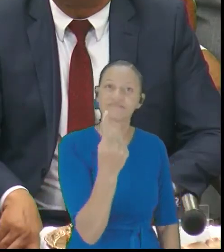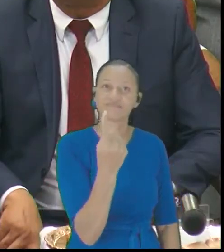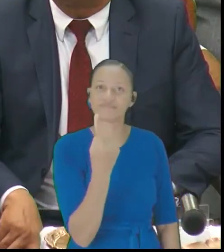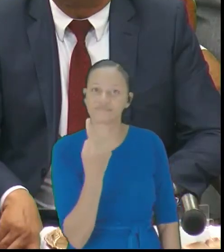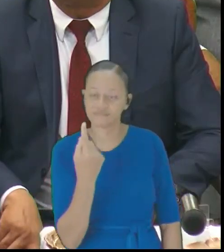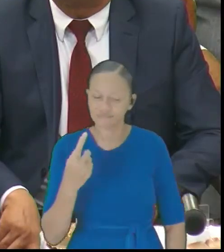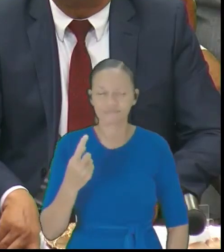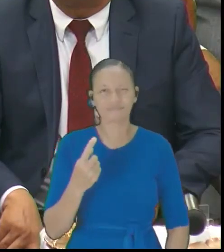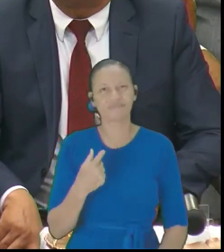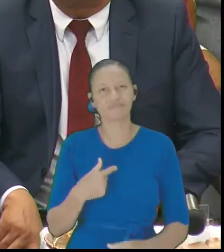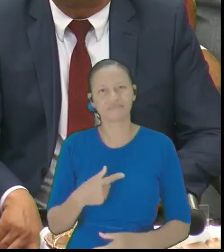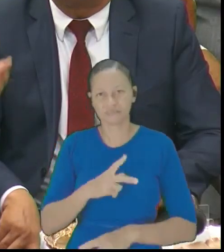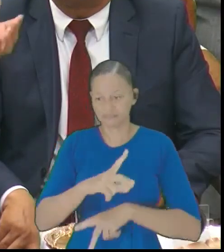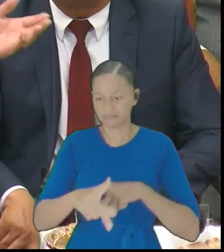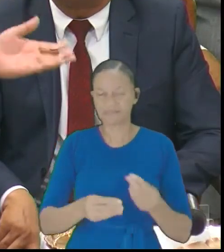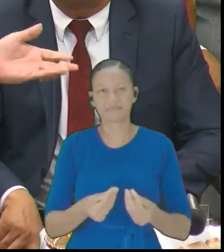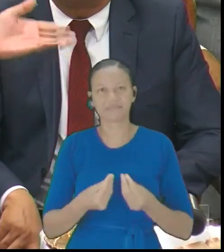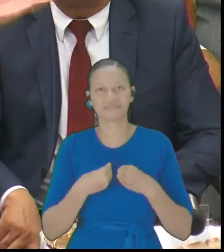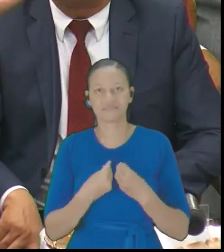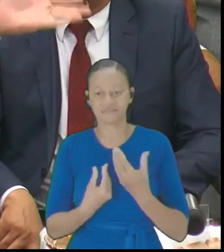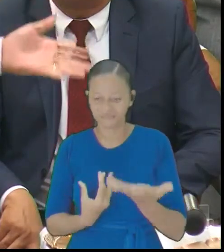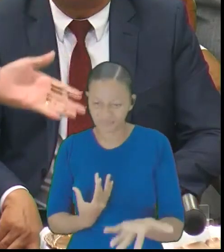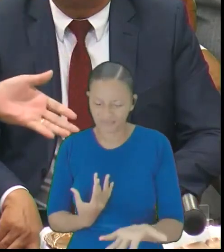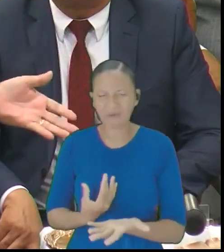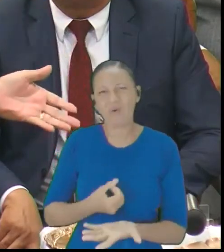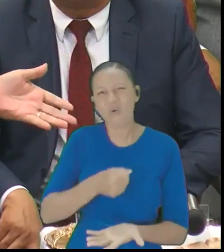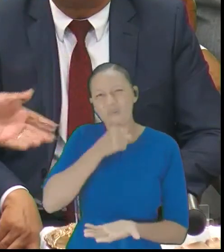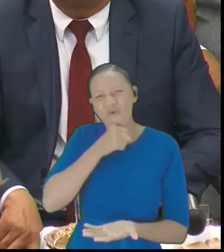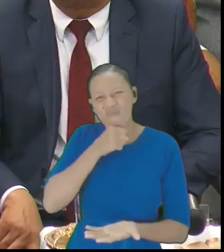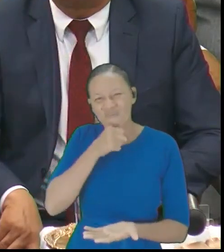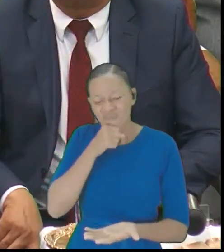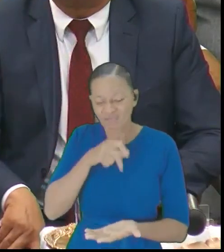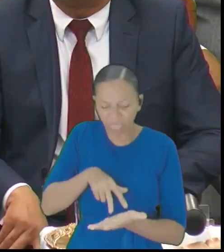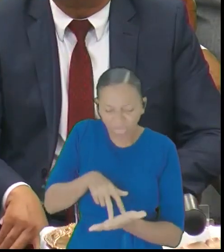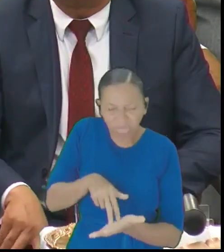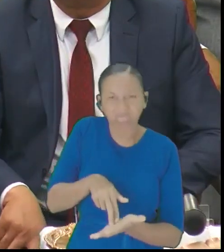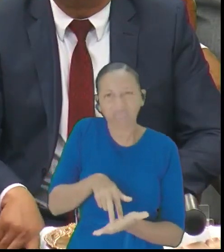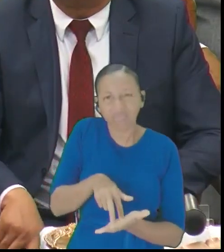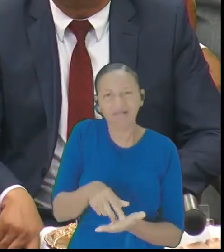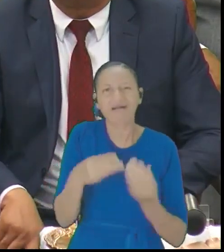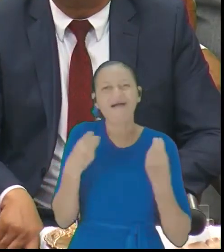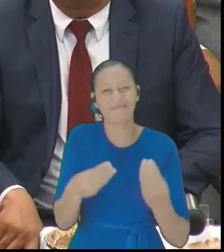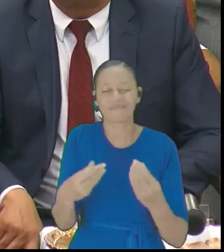Ele disse, rapaz, tanto de presente desse, agora bater num velho, aleijado da perna, não...